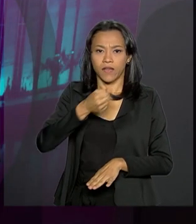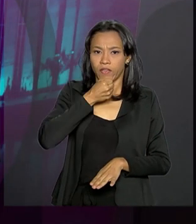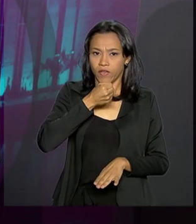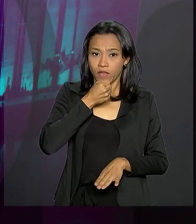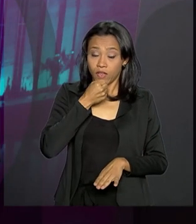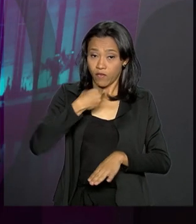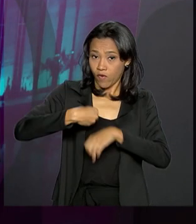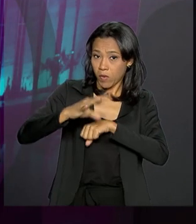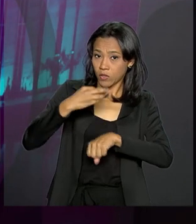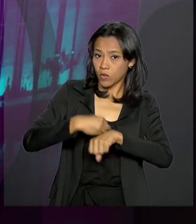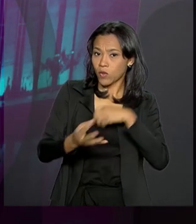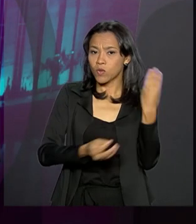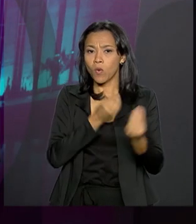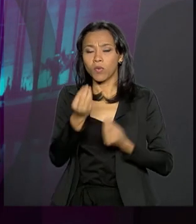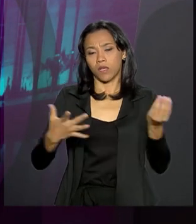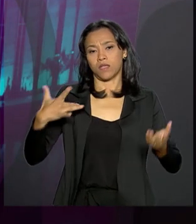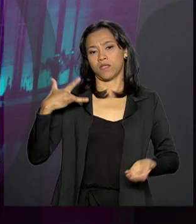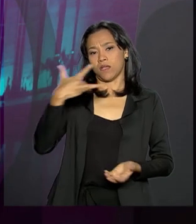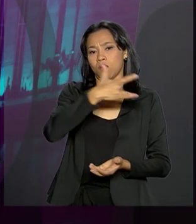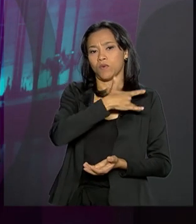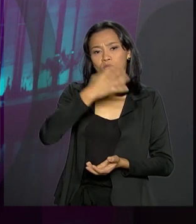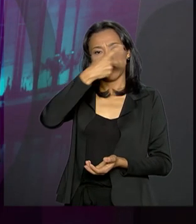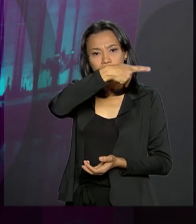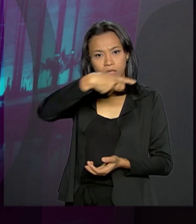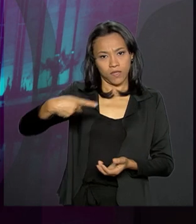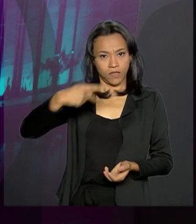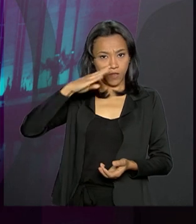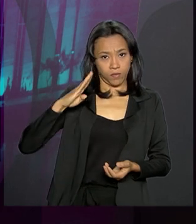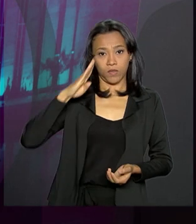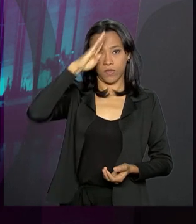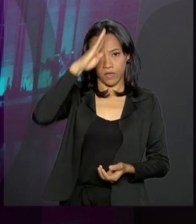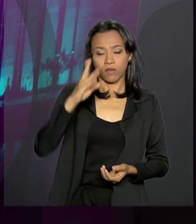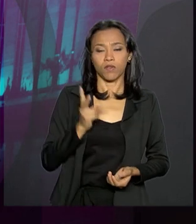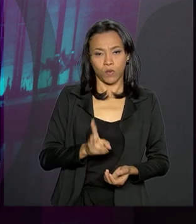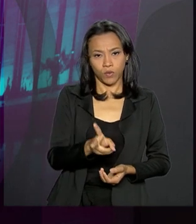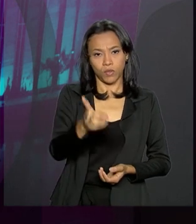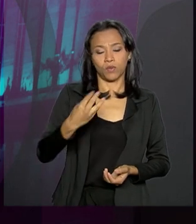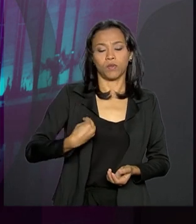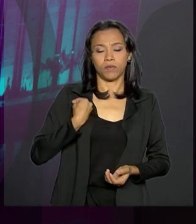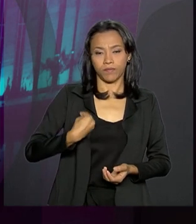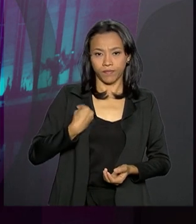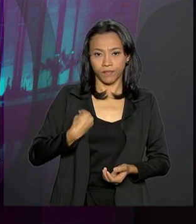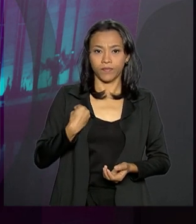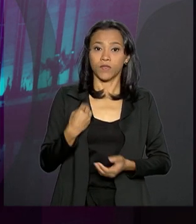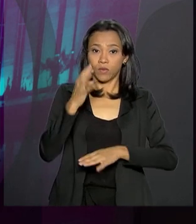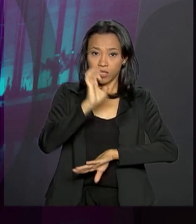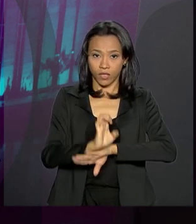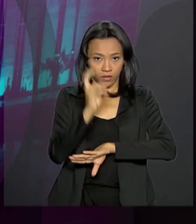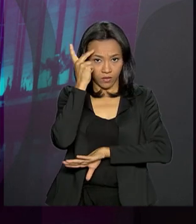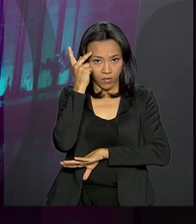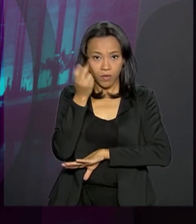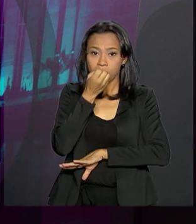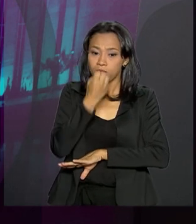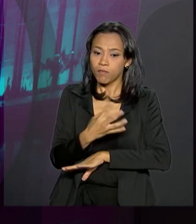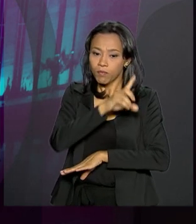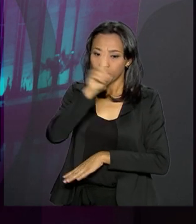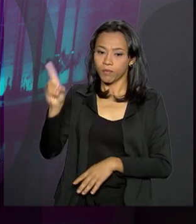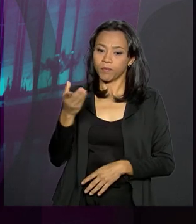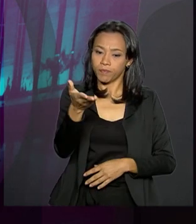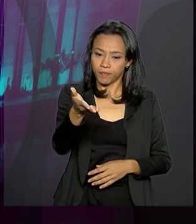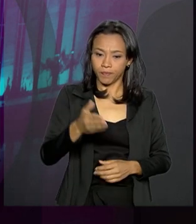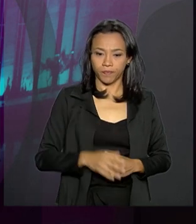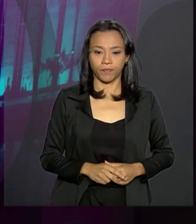sobre a saúde do presidente Jair Bolsonaro, que continua internado na capital paulista. Bom dia para você, Ricardo.